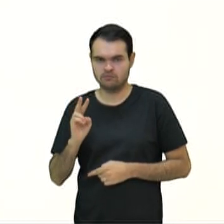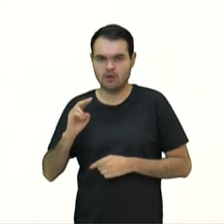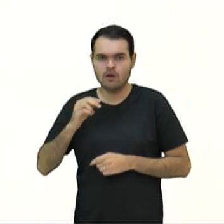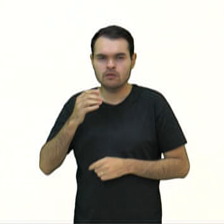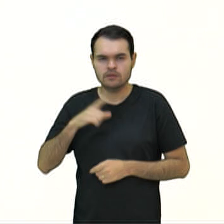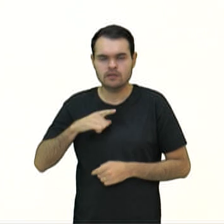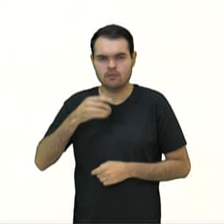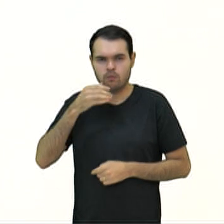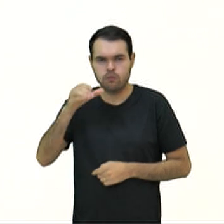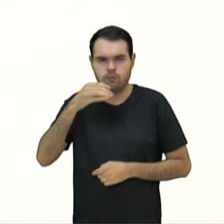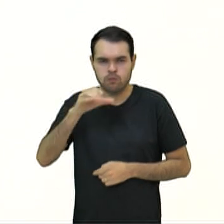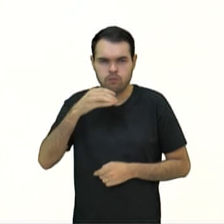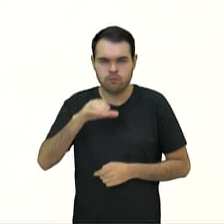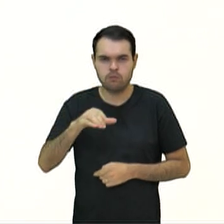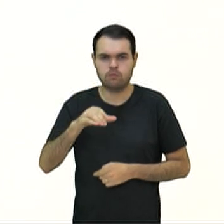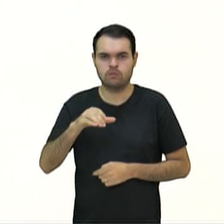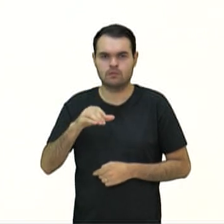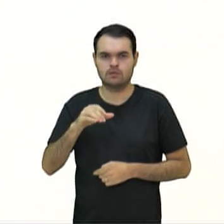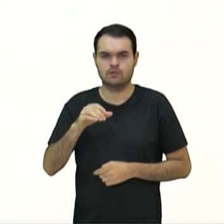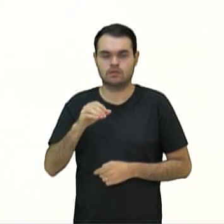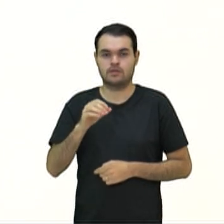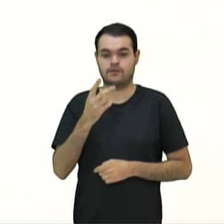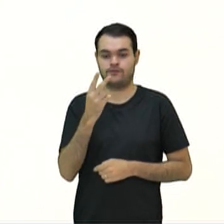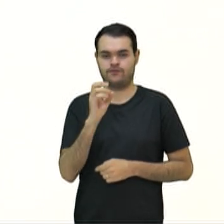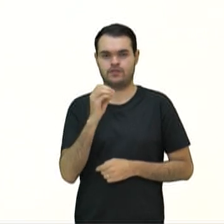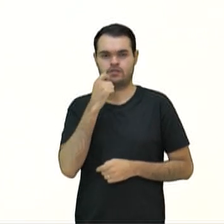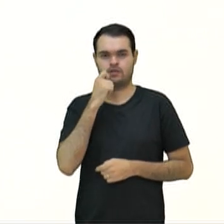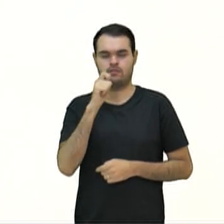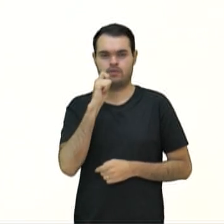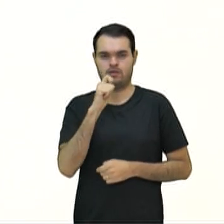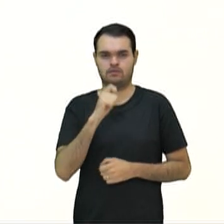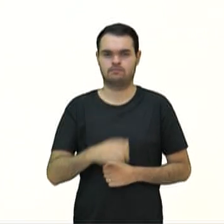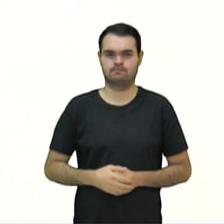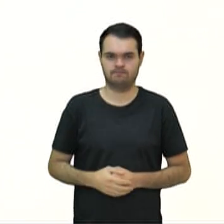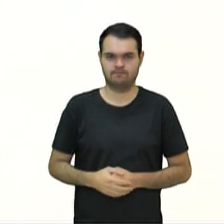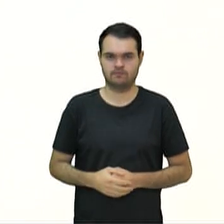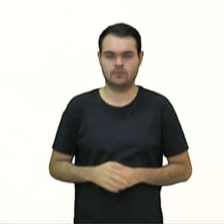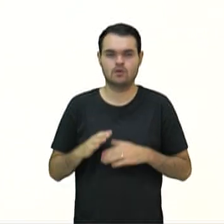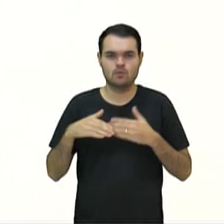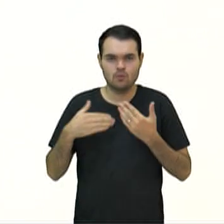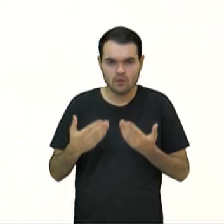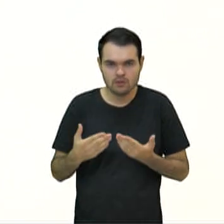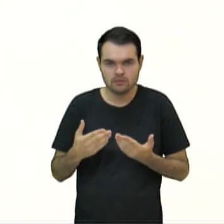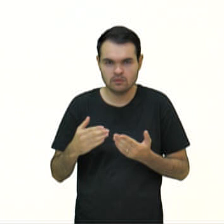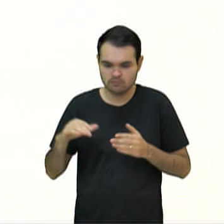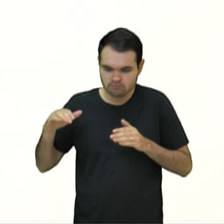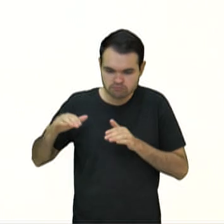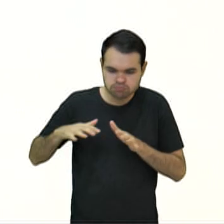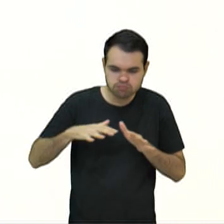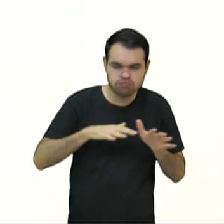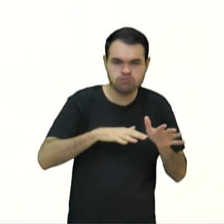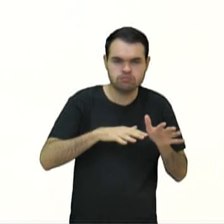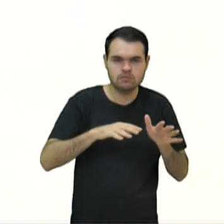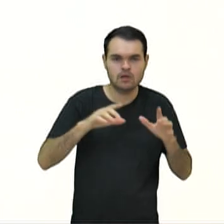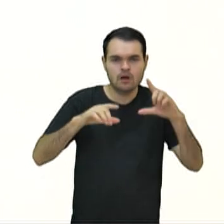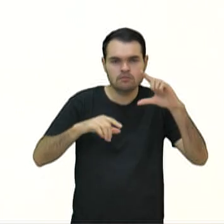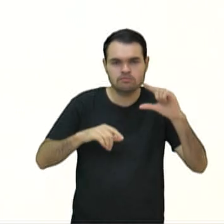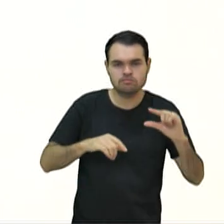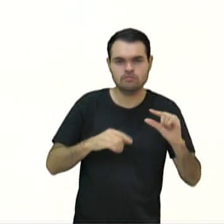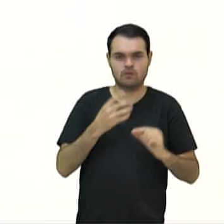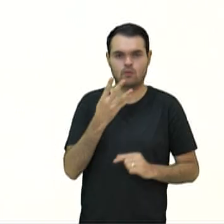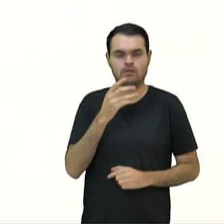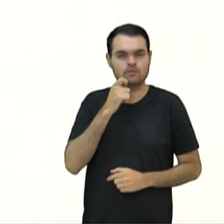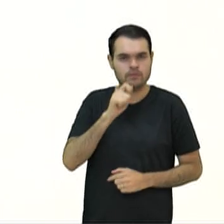corrente elétrica de intensidade 20 amperes. Quando a corrente que o atravessa for igual a 4